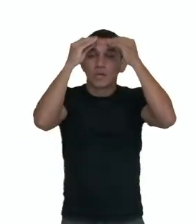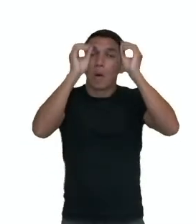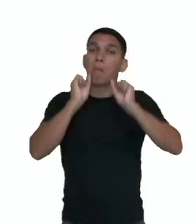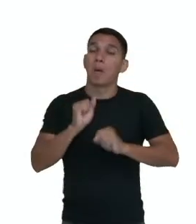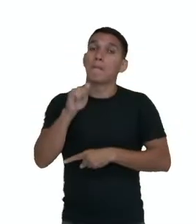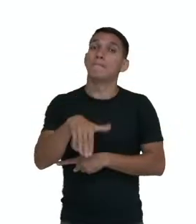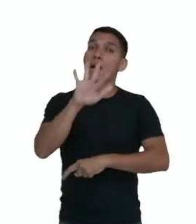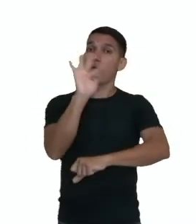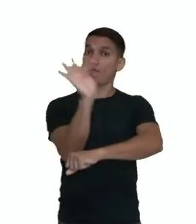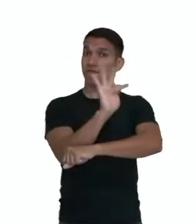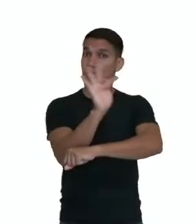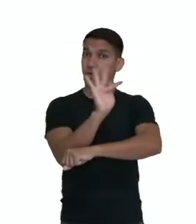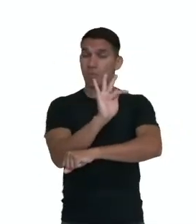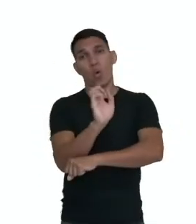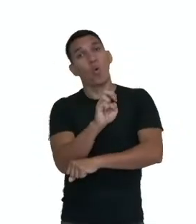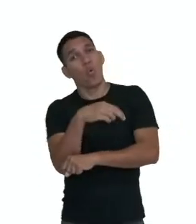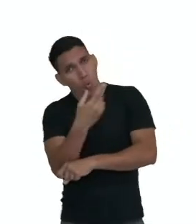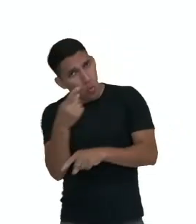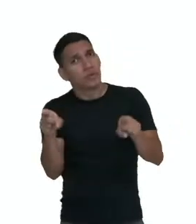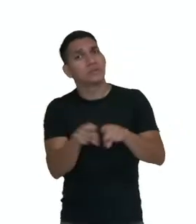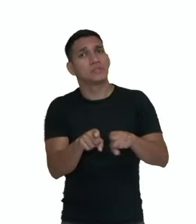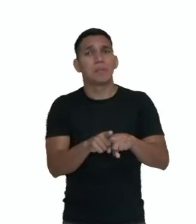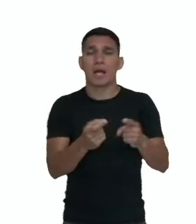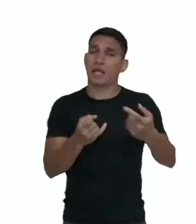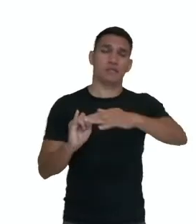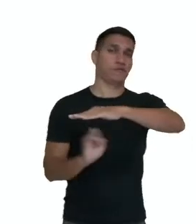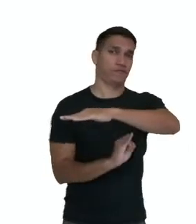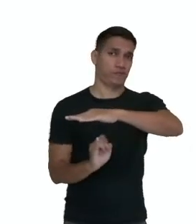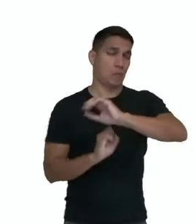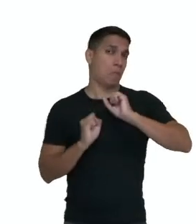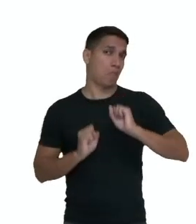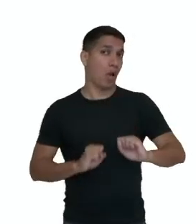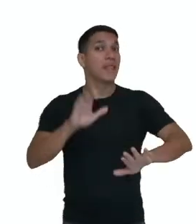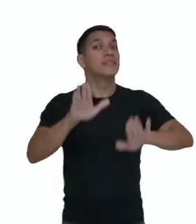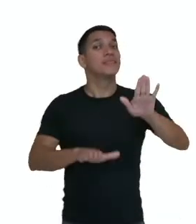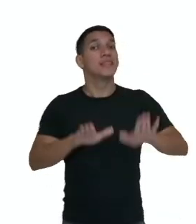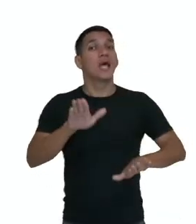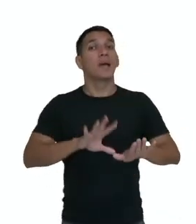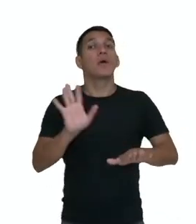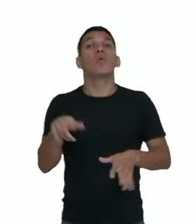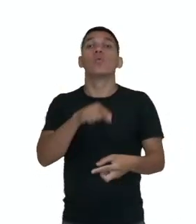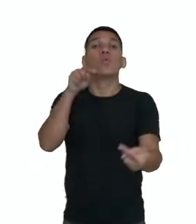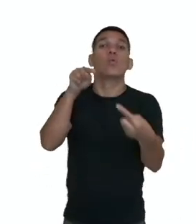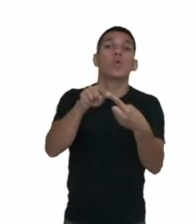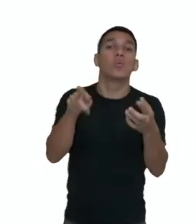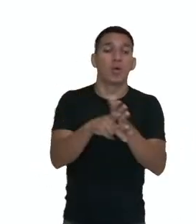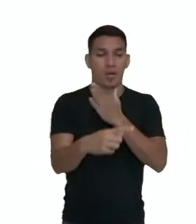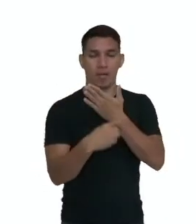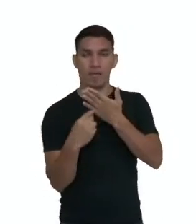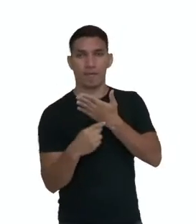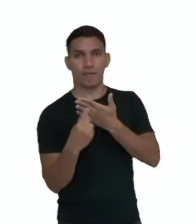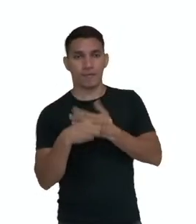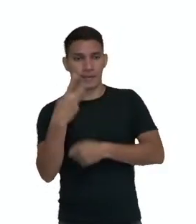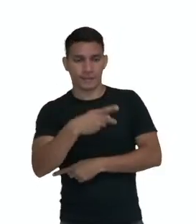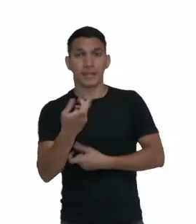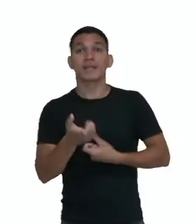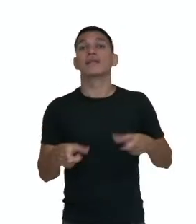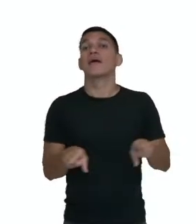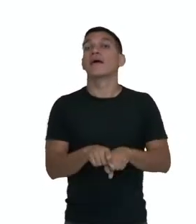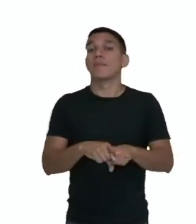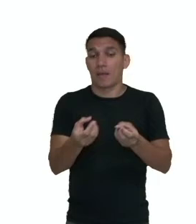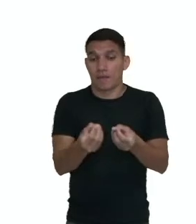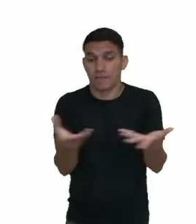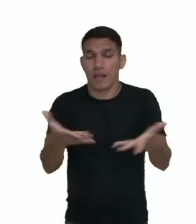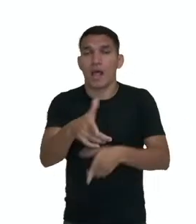mais formal ou ela pode ser informal, né? Dependendo da intencionalidade do autor e do público, se é o